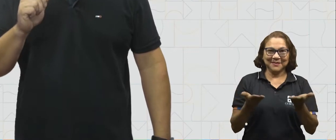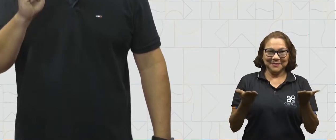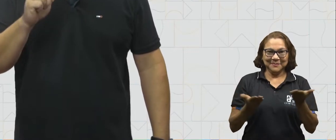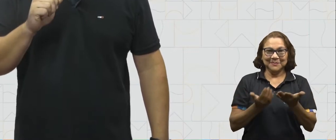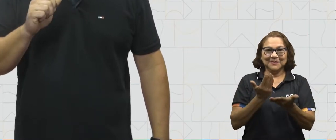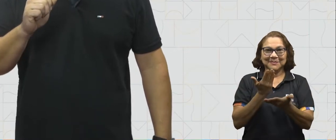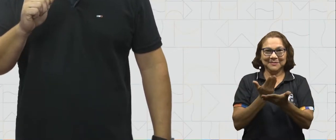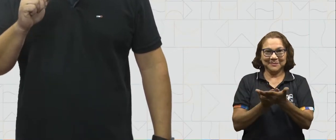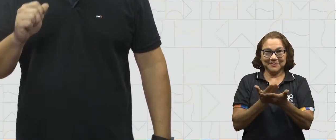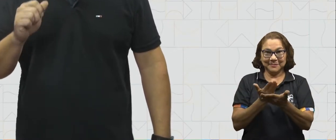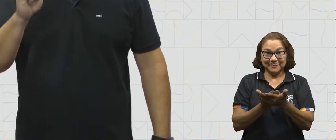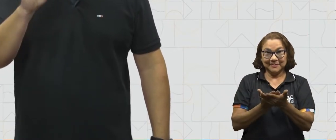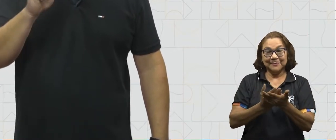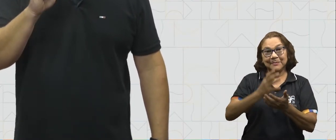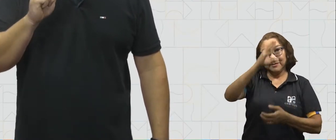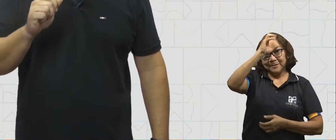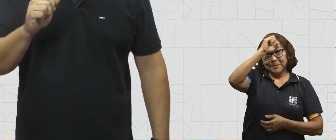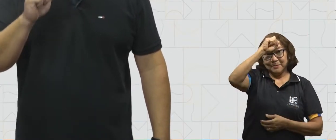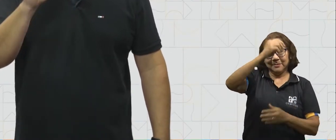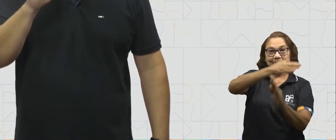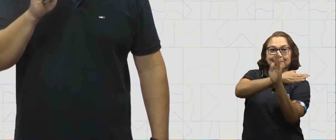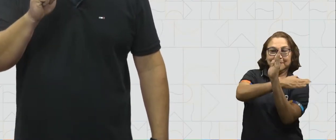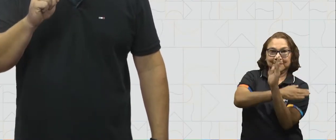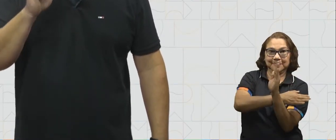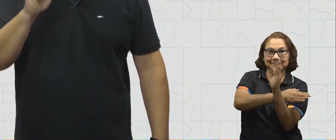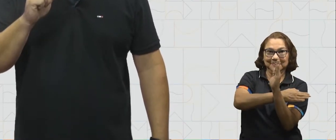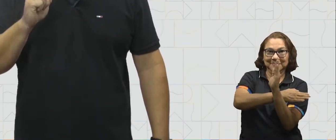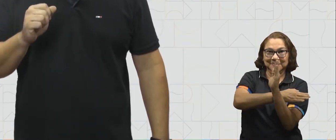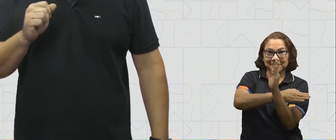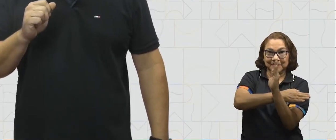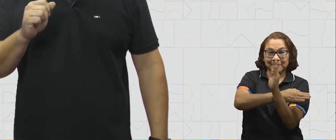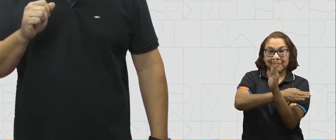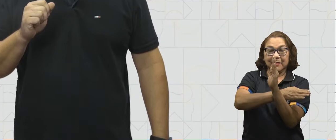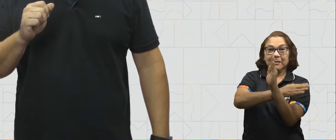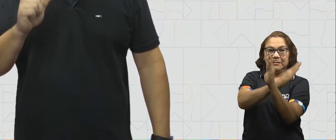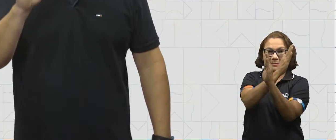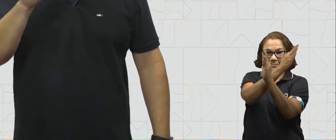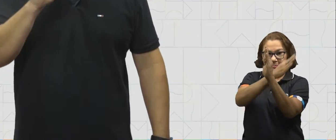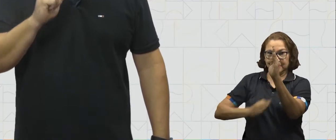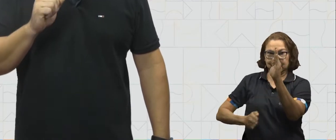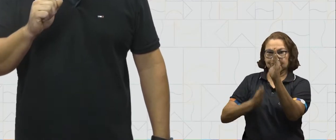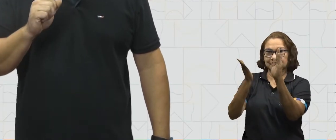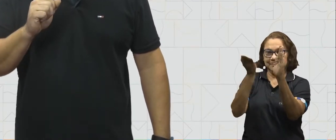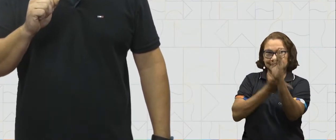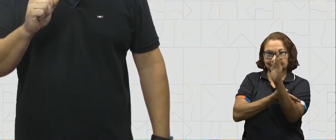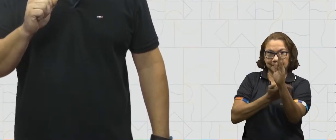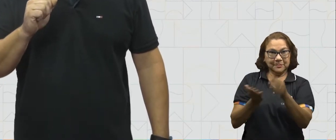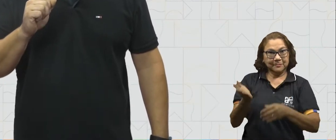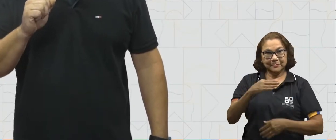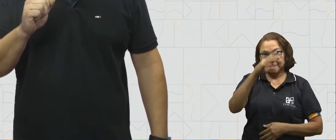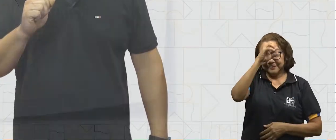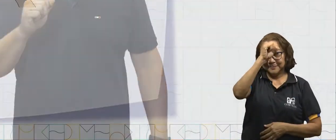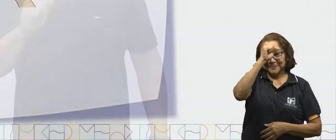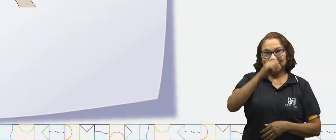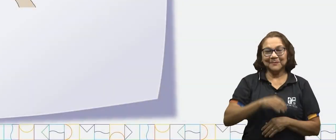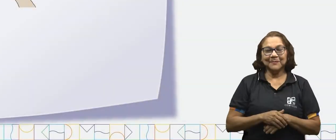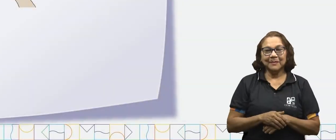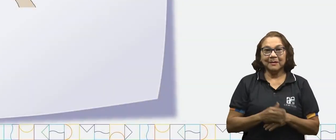estudar e aprender sobre os pontos cardeais, colaterais e subcolaterais. Então vamos lá para a nossa hora de